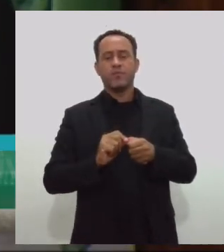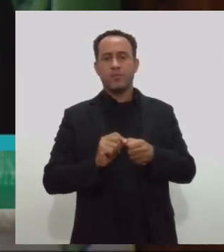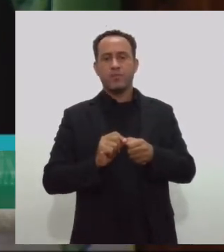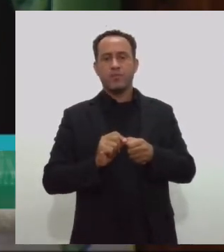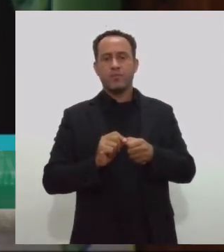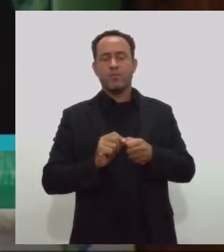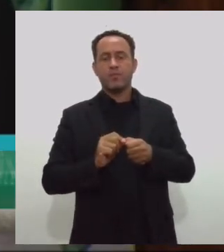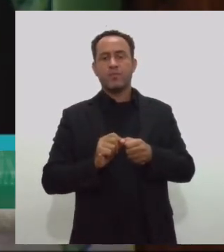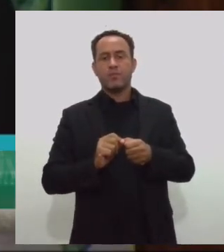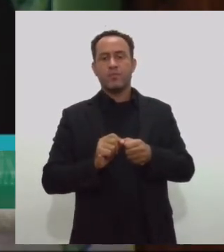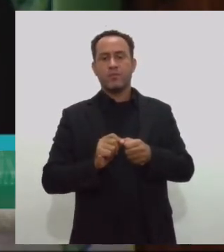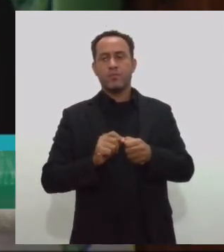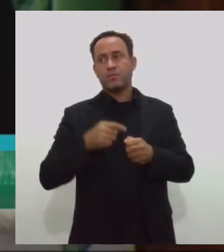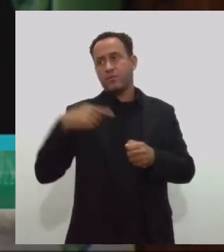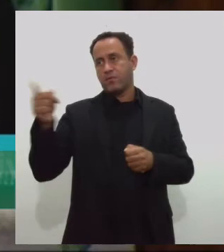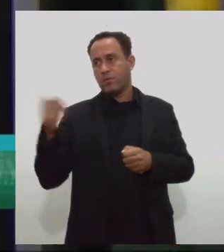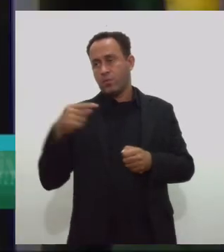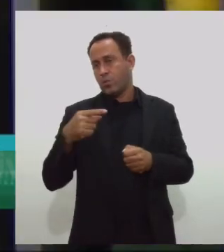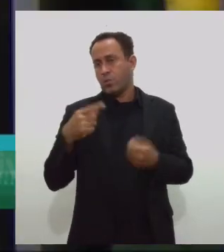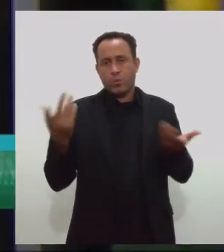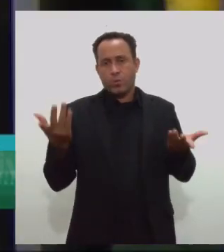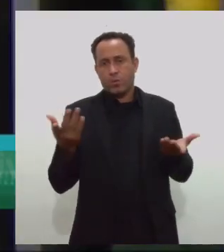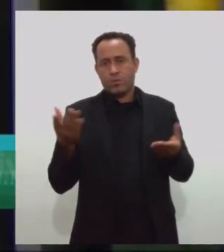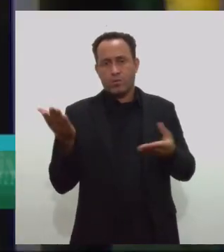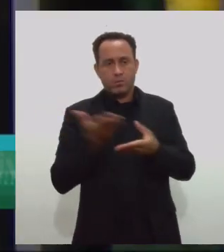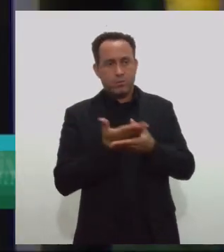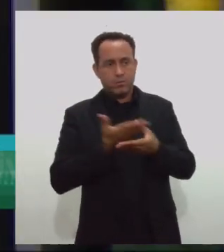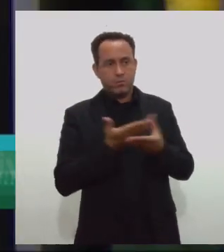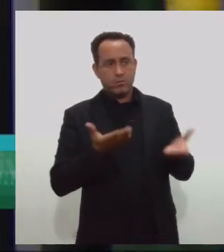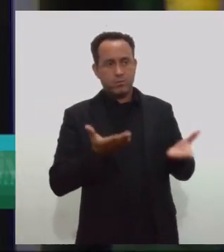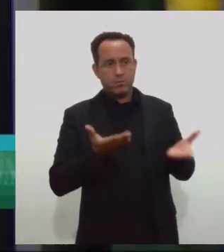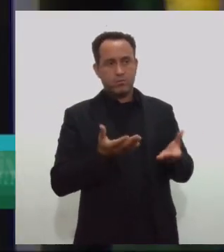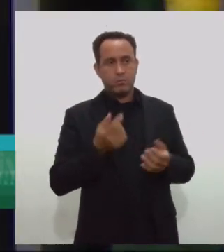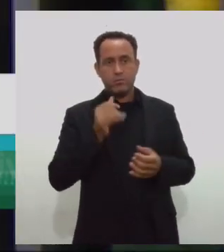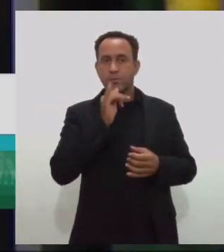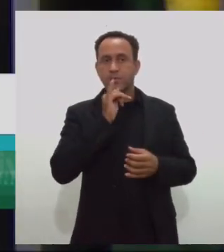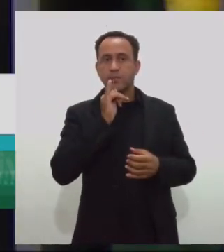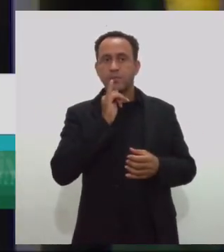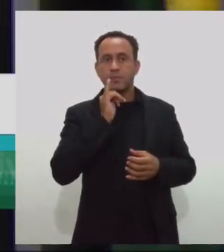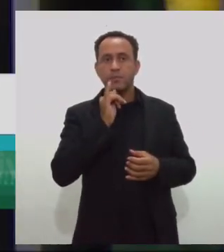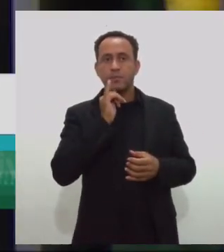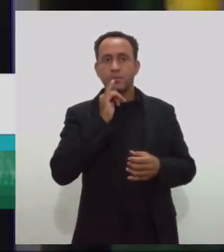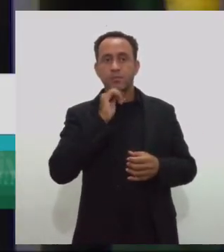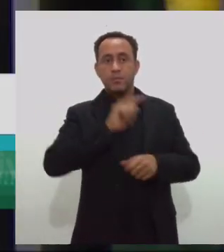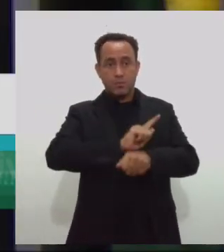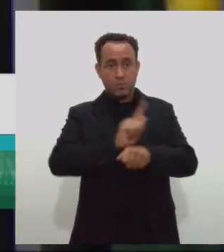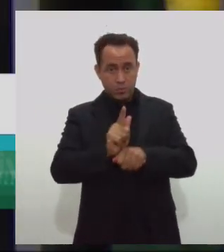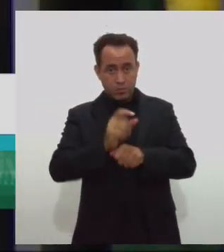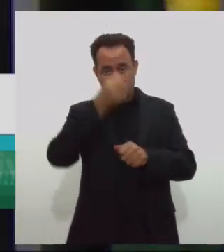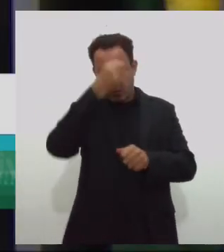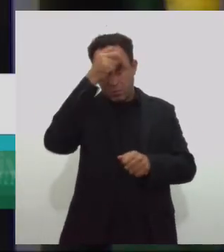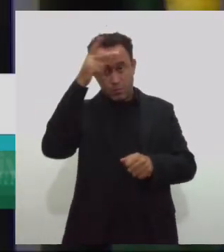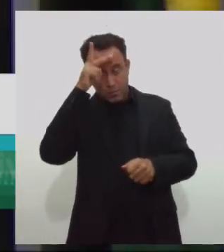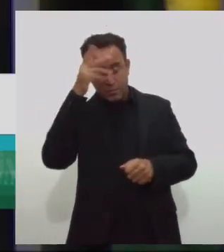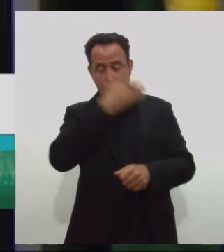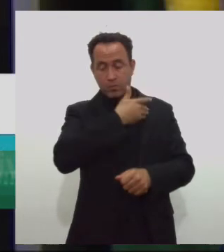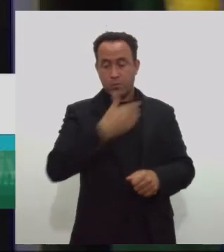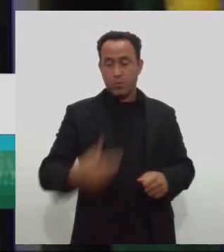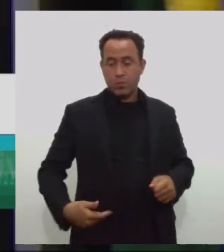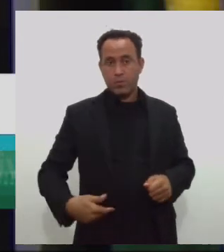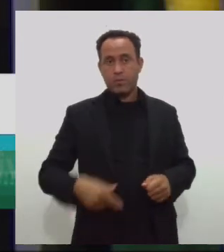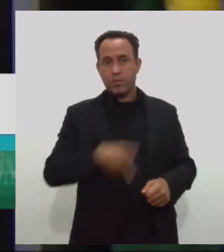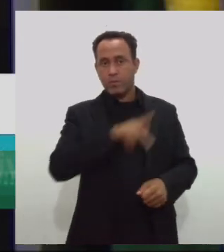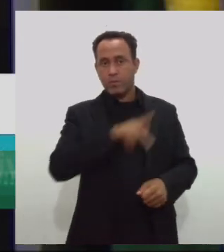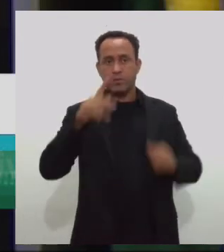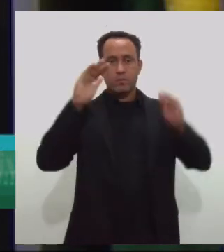se vai ou não propor ação civil pública. Vamos supor que um agente público, que um prefeito, que um governador, o presidente não, porque o presidente